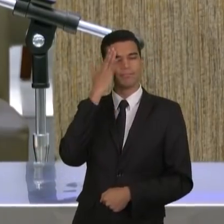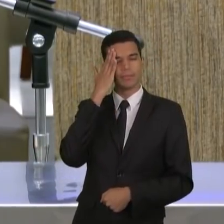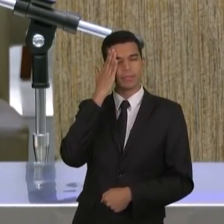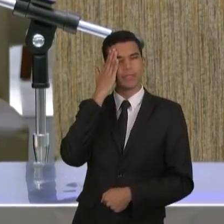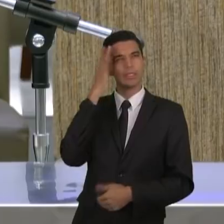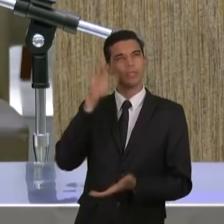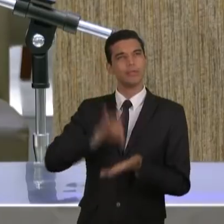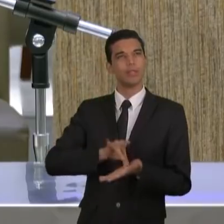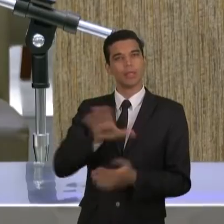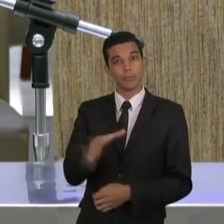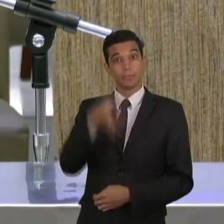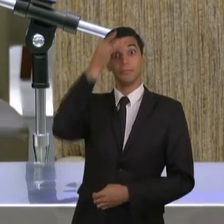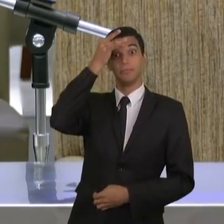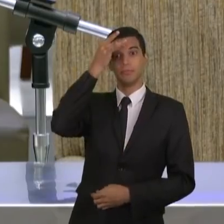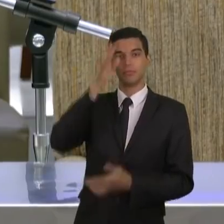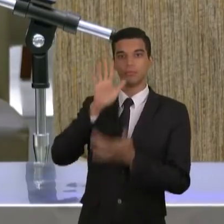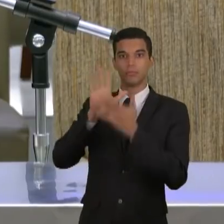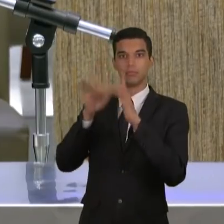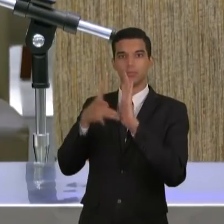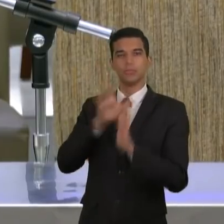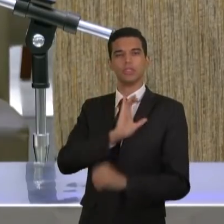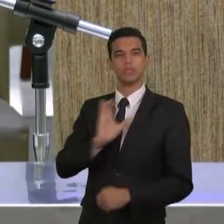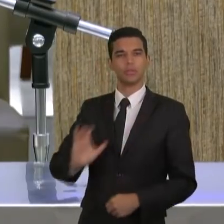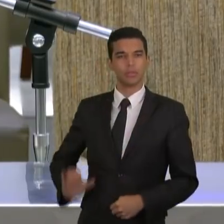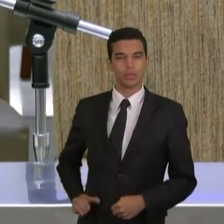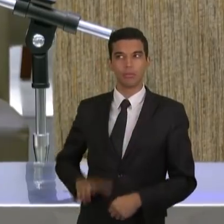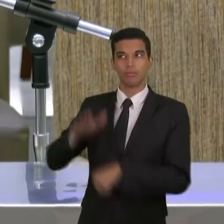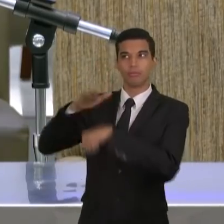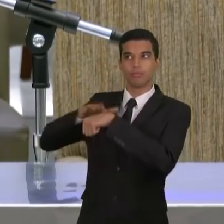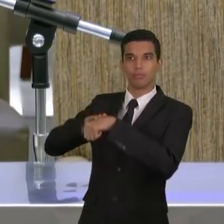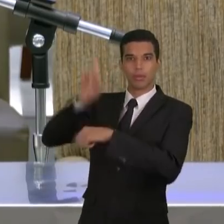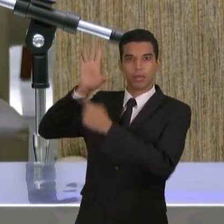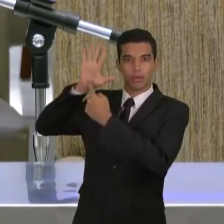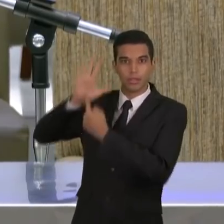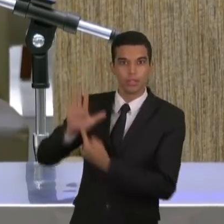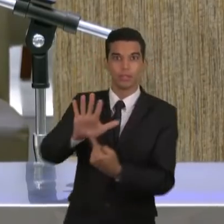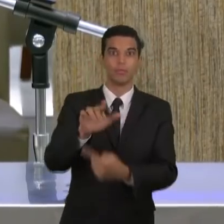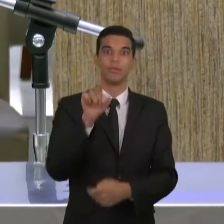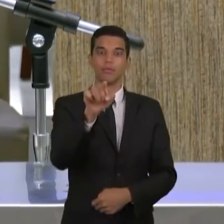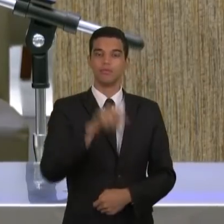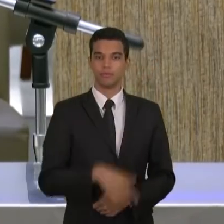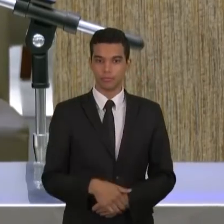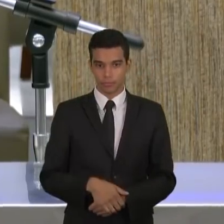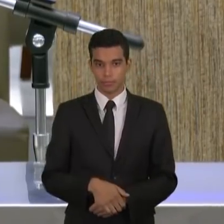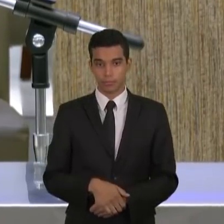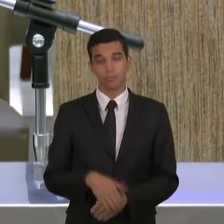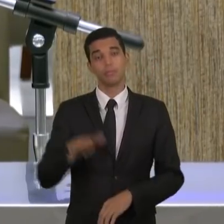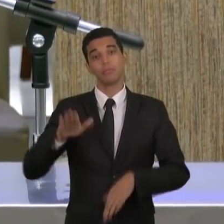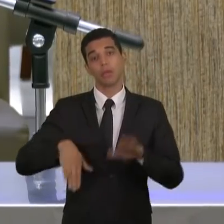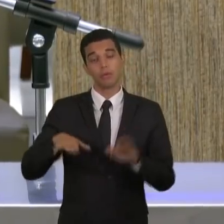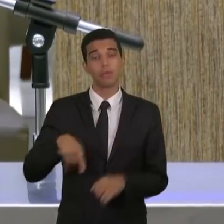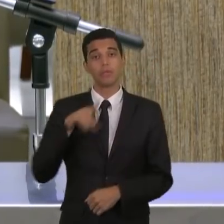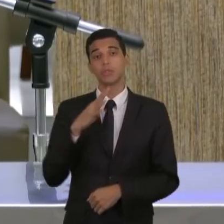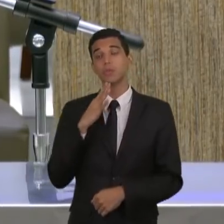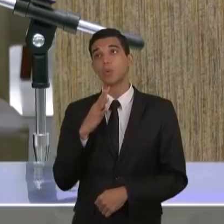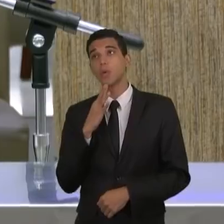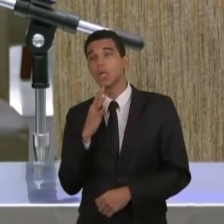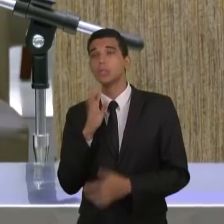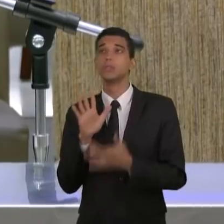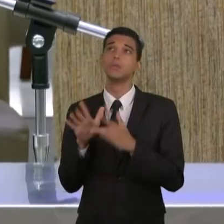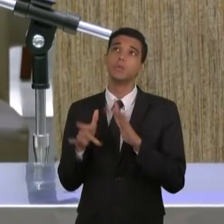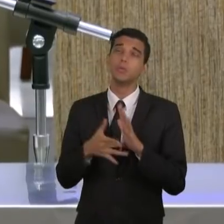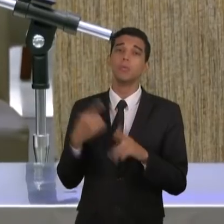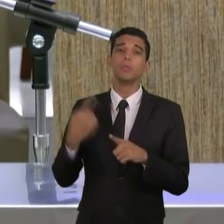alma de que Jesus quer se fazer conhecido completamente para você talvez você conheça de ouvir falar